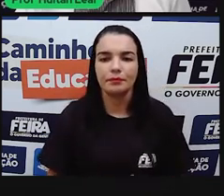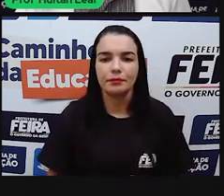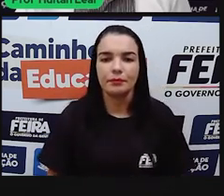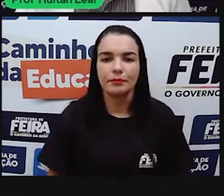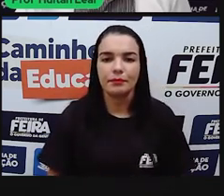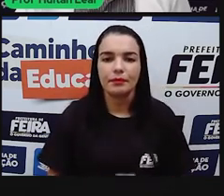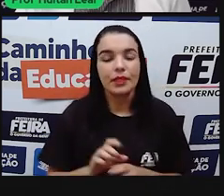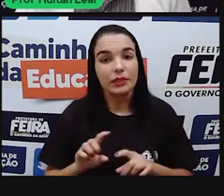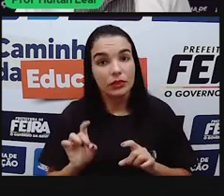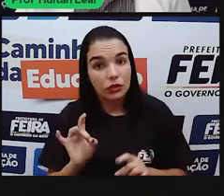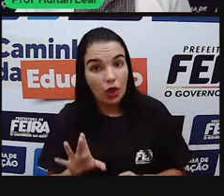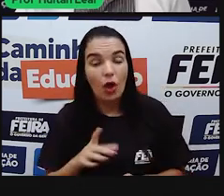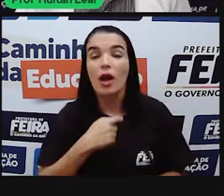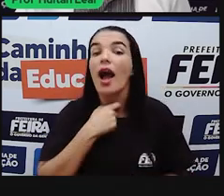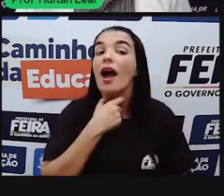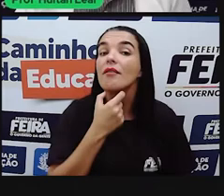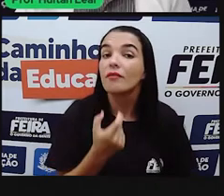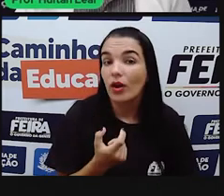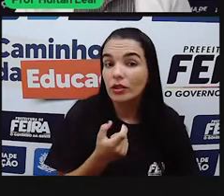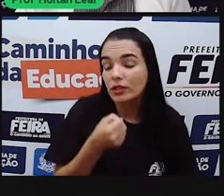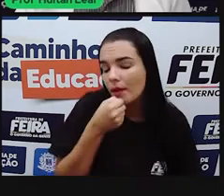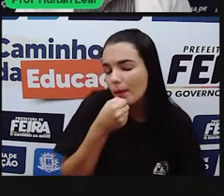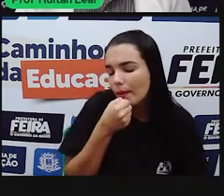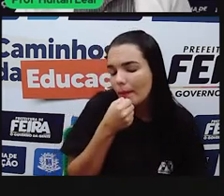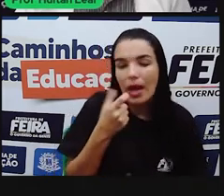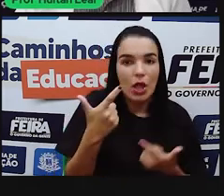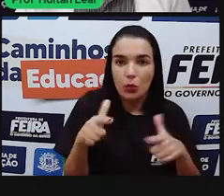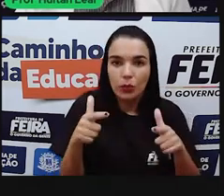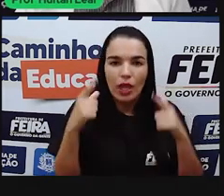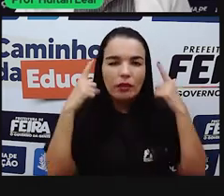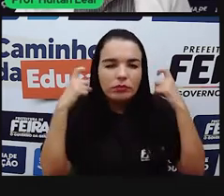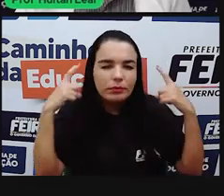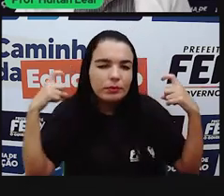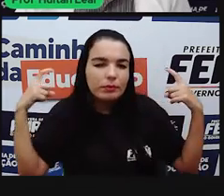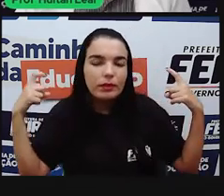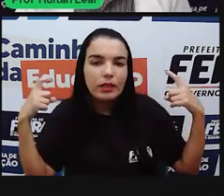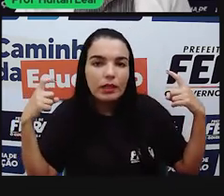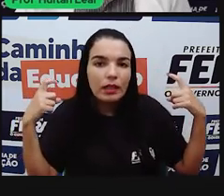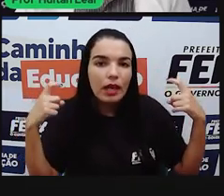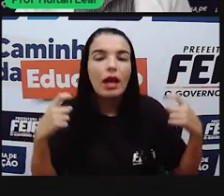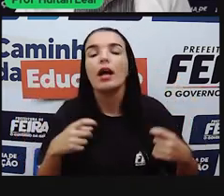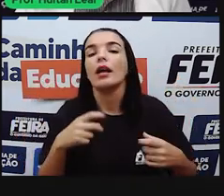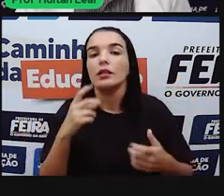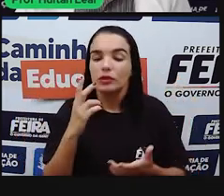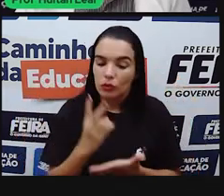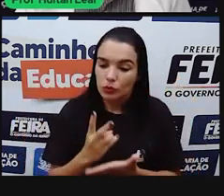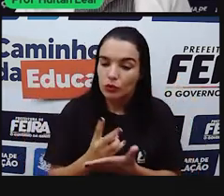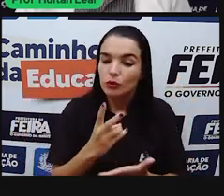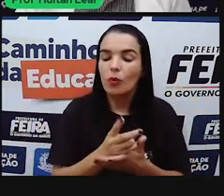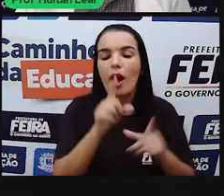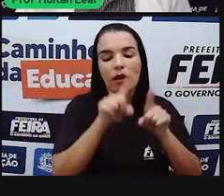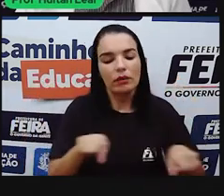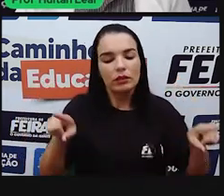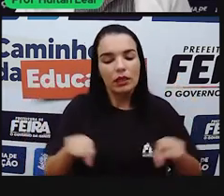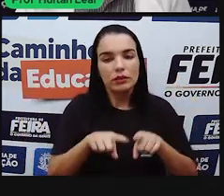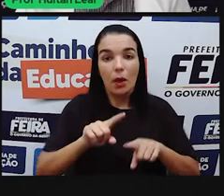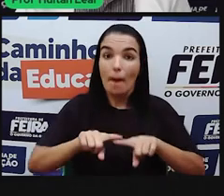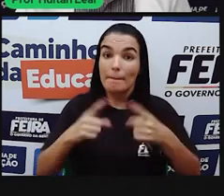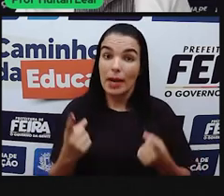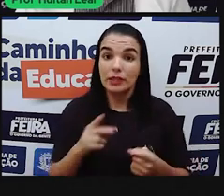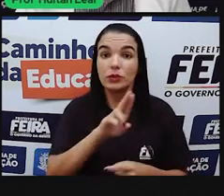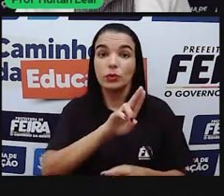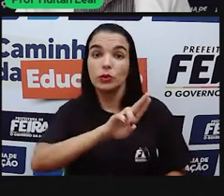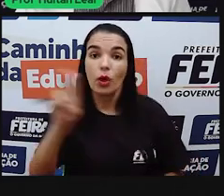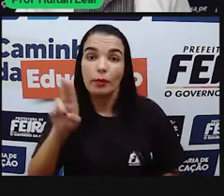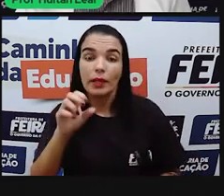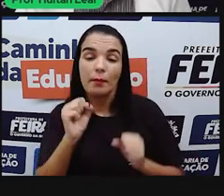só a voz cantando, executando a canção, ela não deixa de ser canção, ela continua sendo canção,